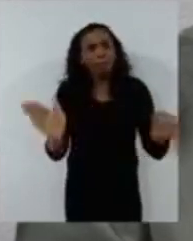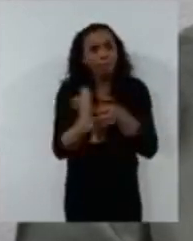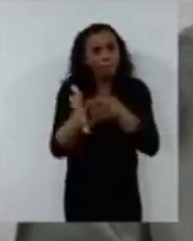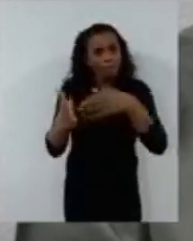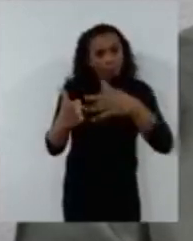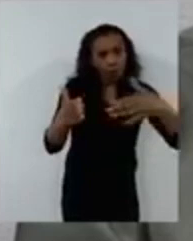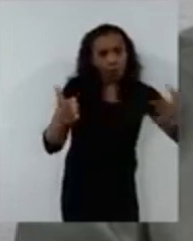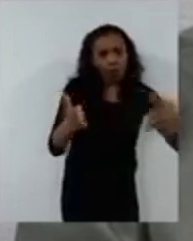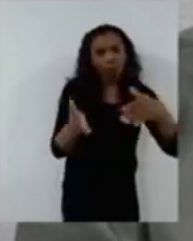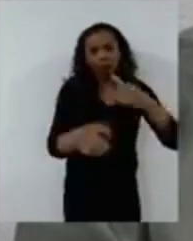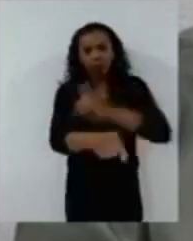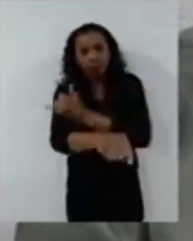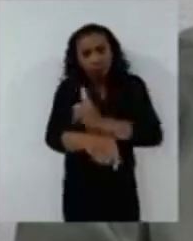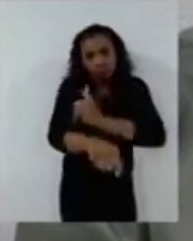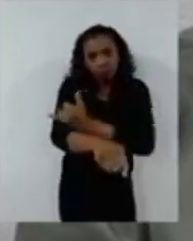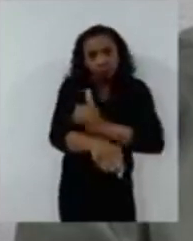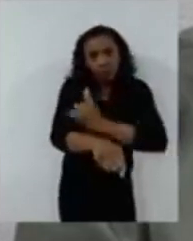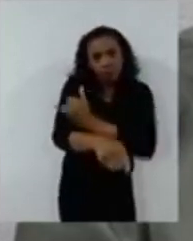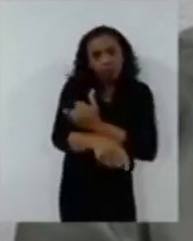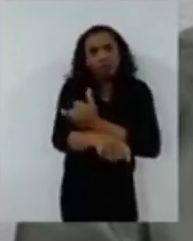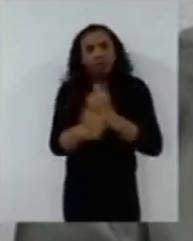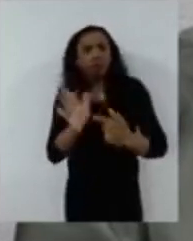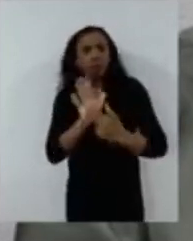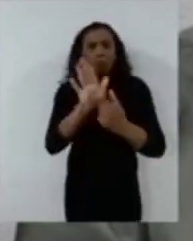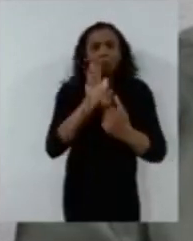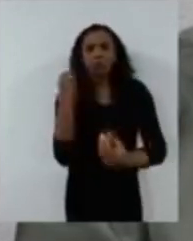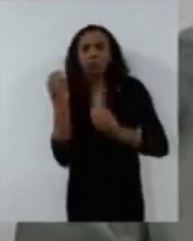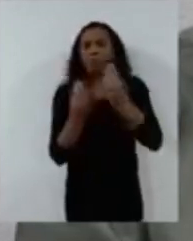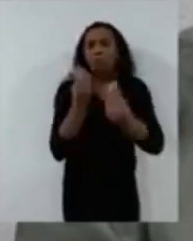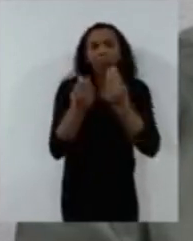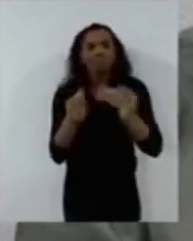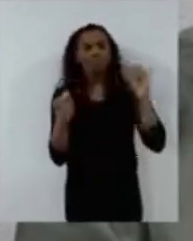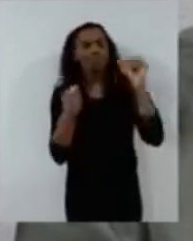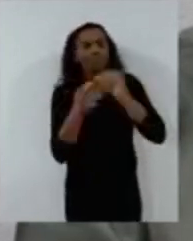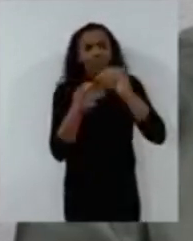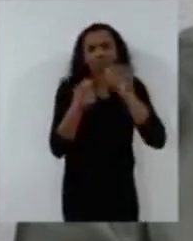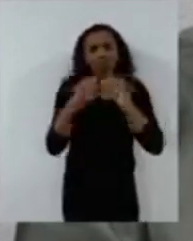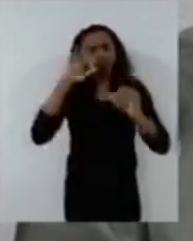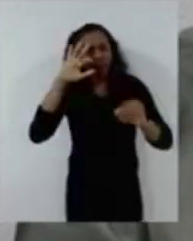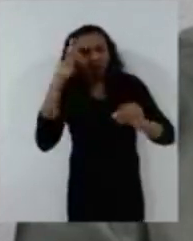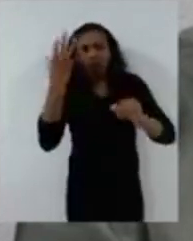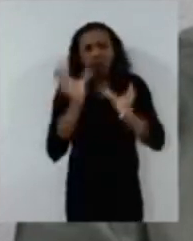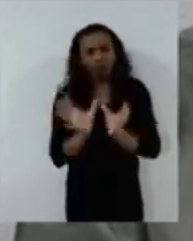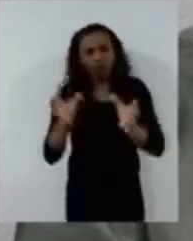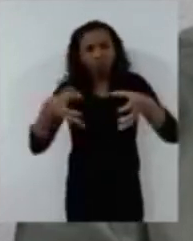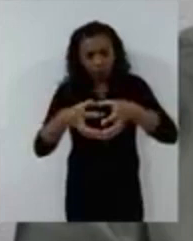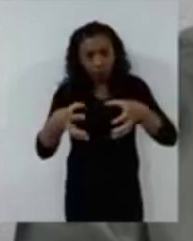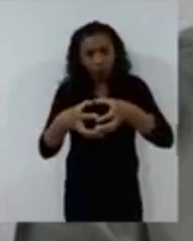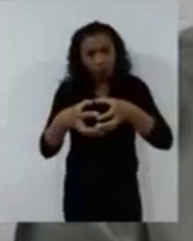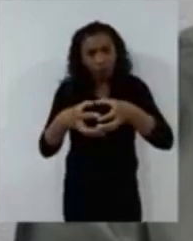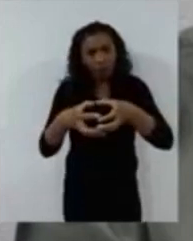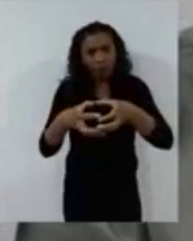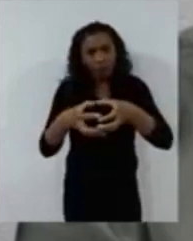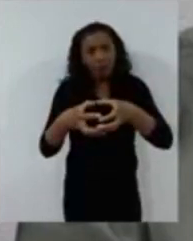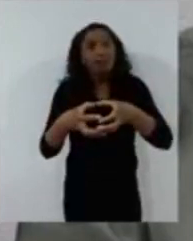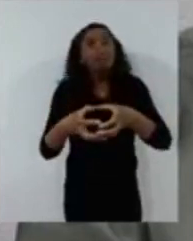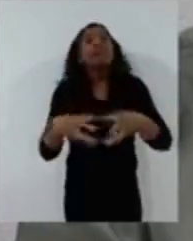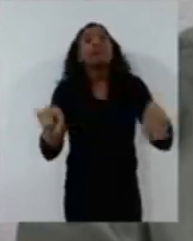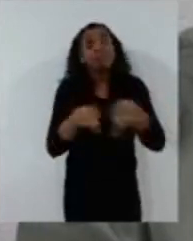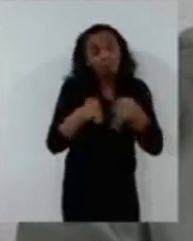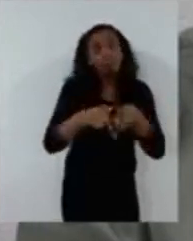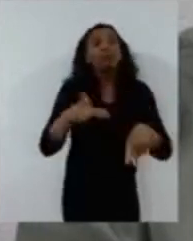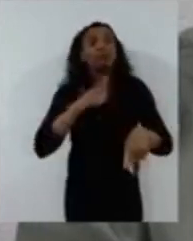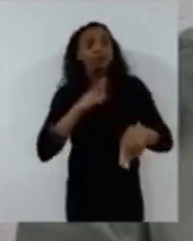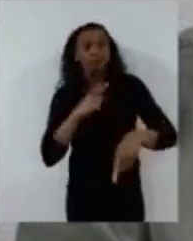como um balizador, um norte para as decisões do comitê, e temos também